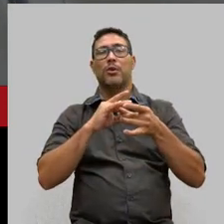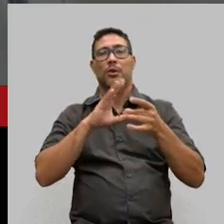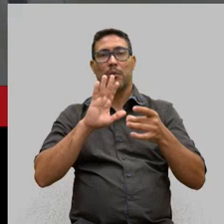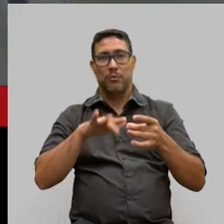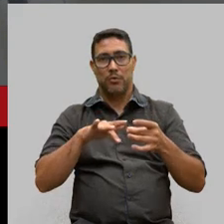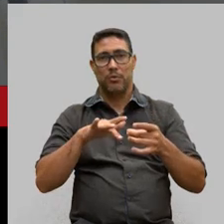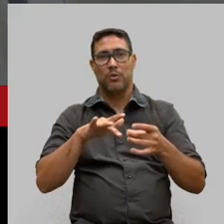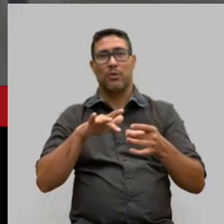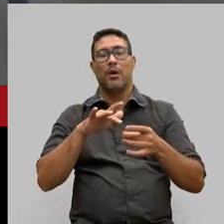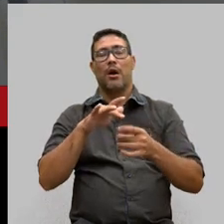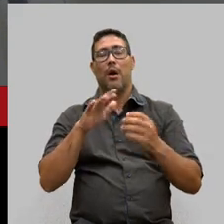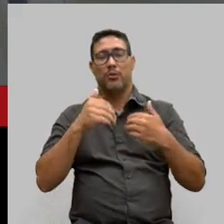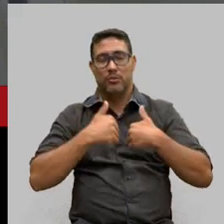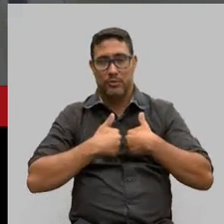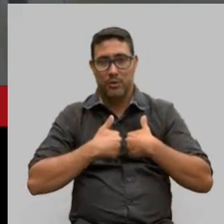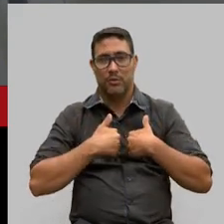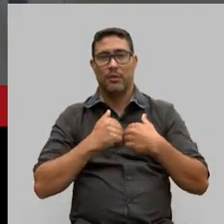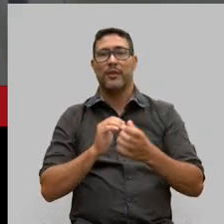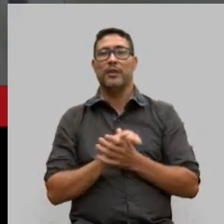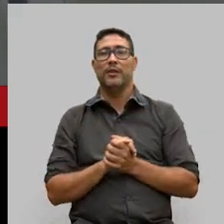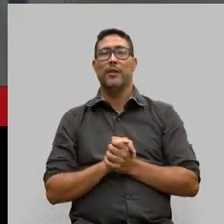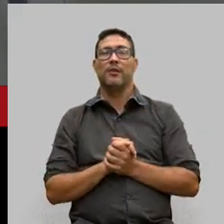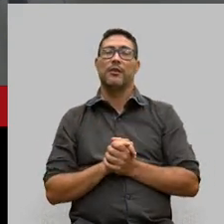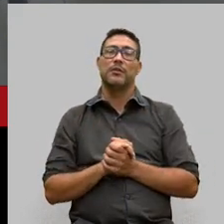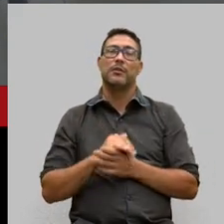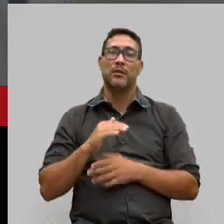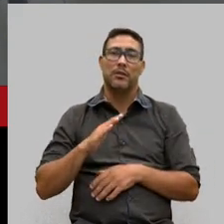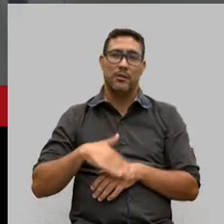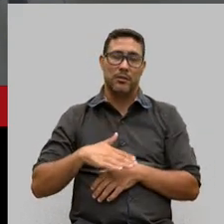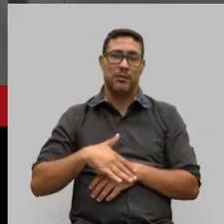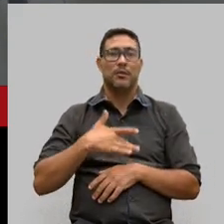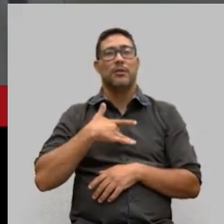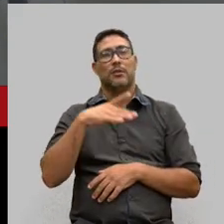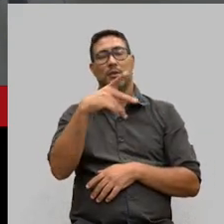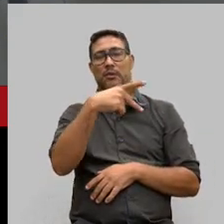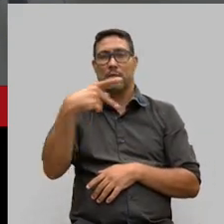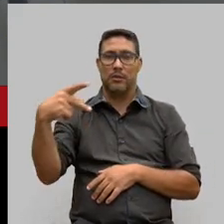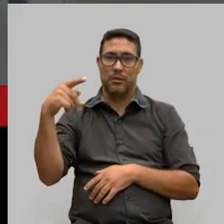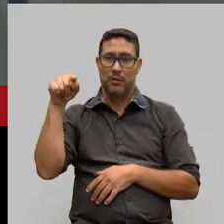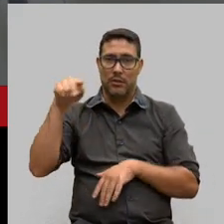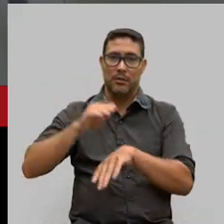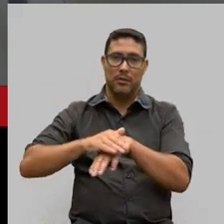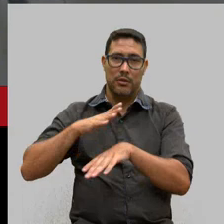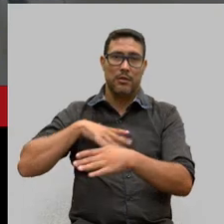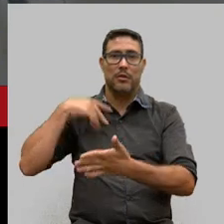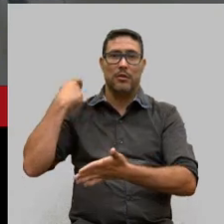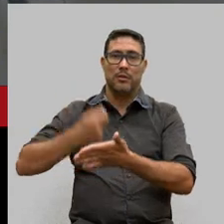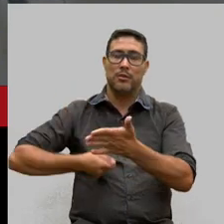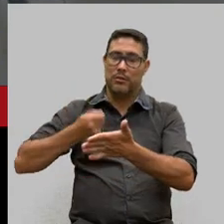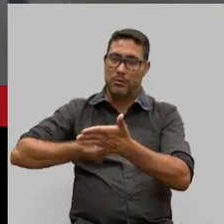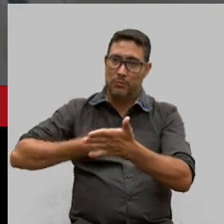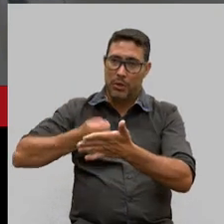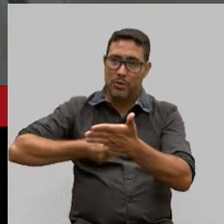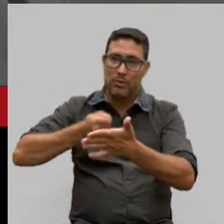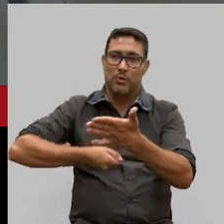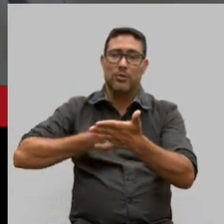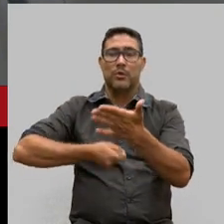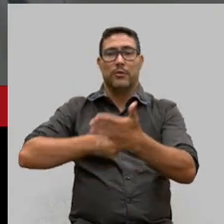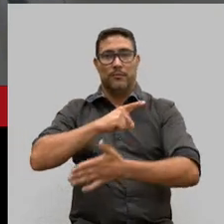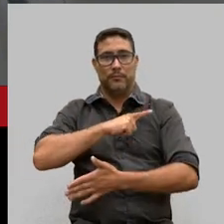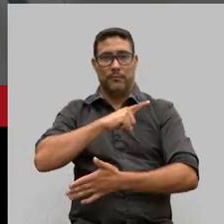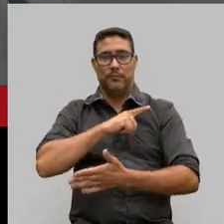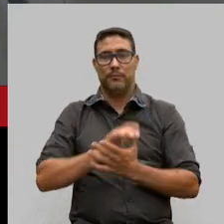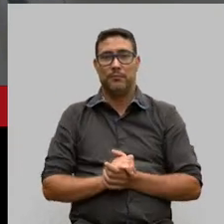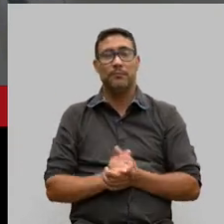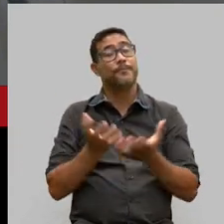muito comprido né e eu assumi a presidência e estamos lá numa luta grande eu quero